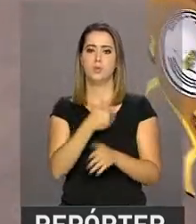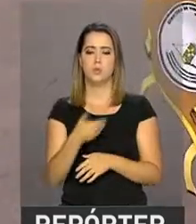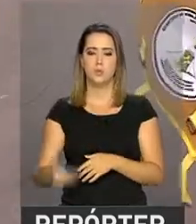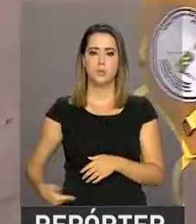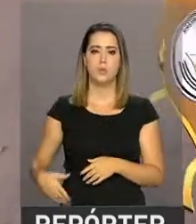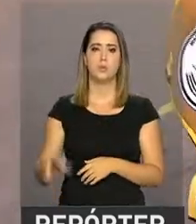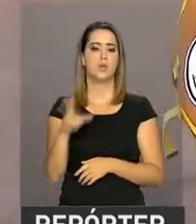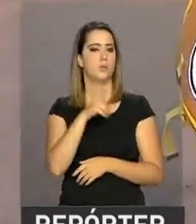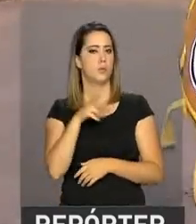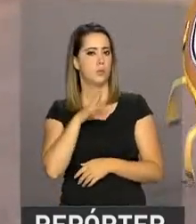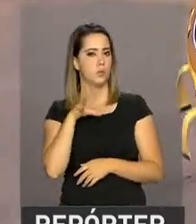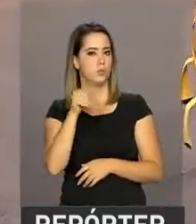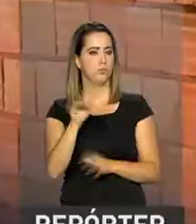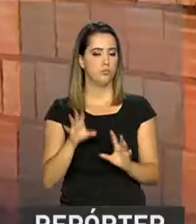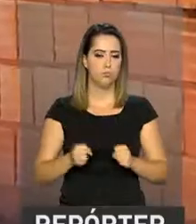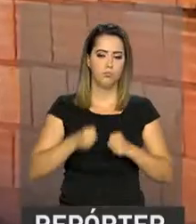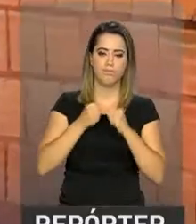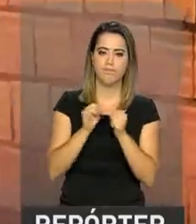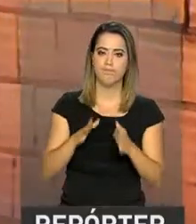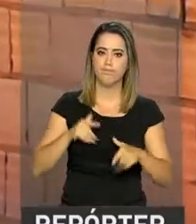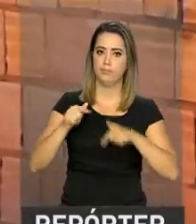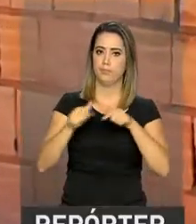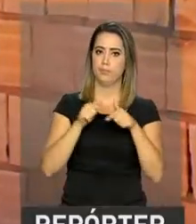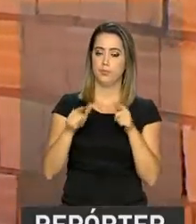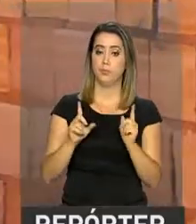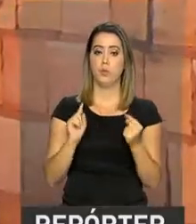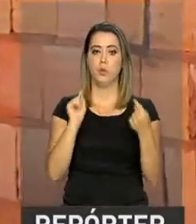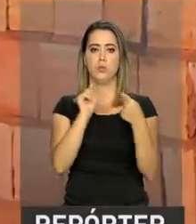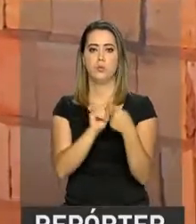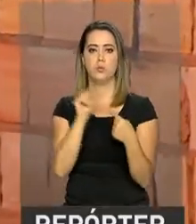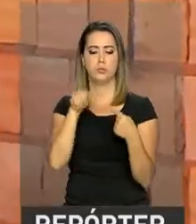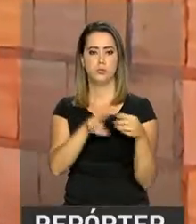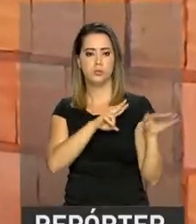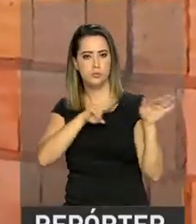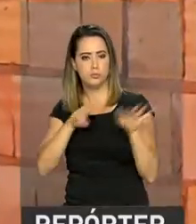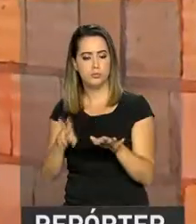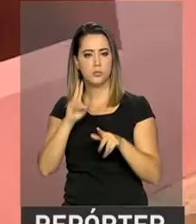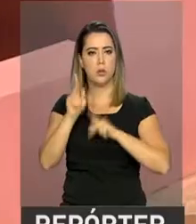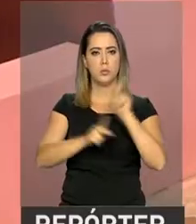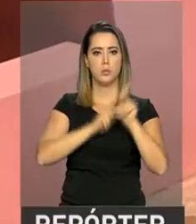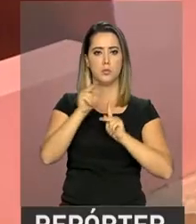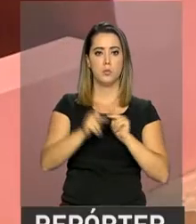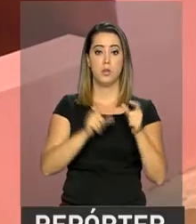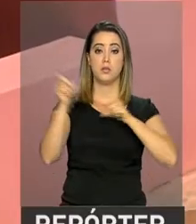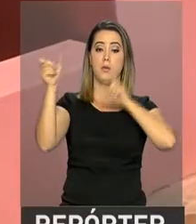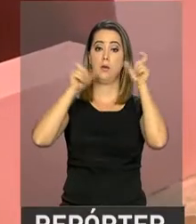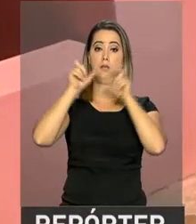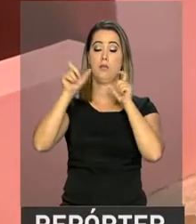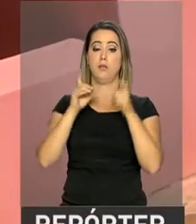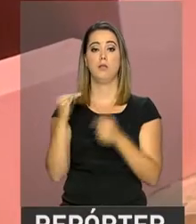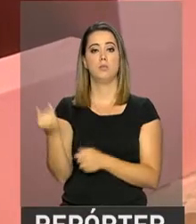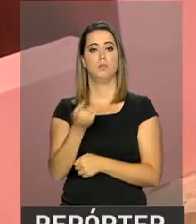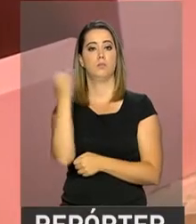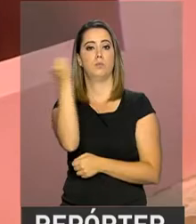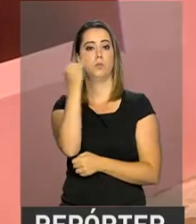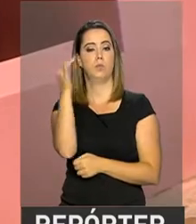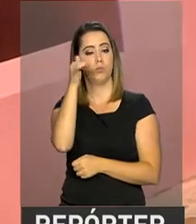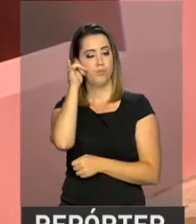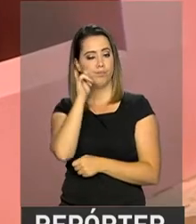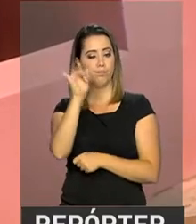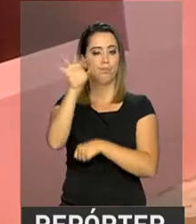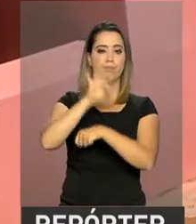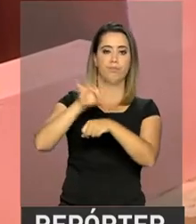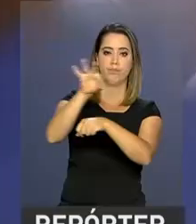em todo o país estão mobilizadas. O objetivo é que, durante esta semana, a população seja alertada sobre a importância de